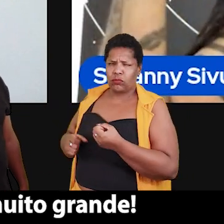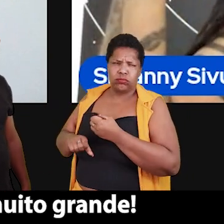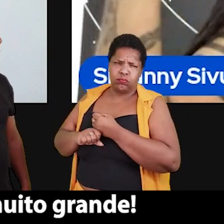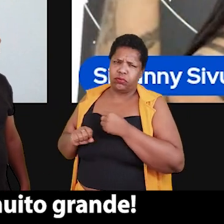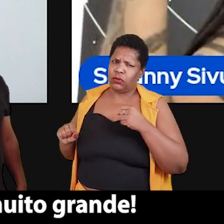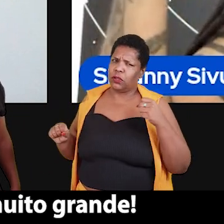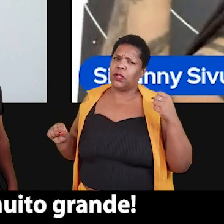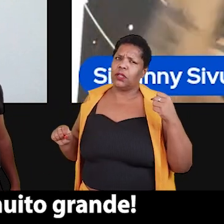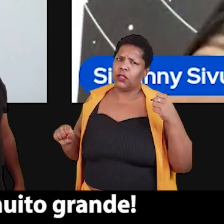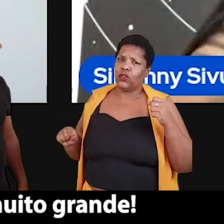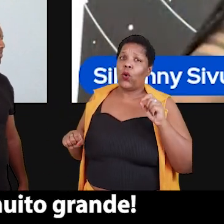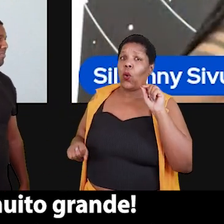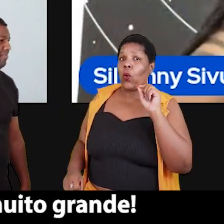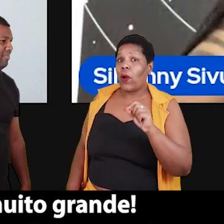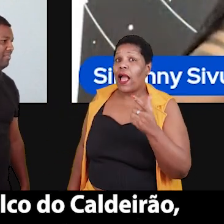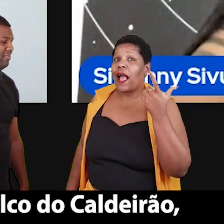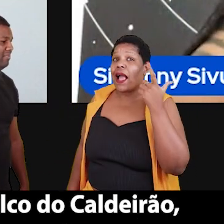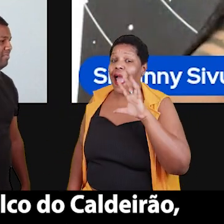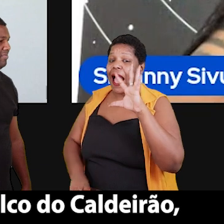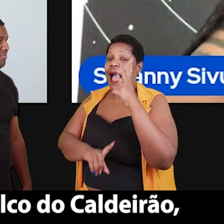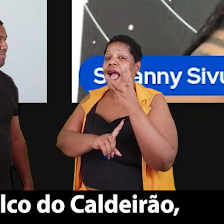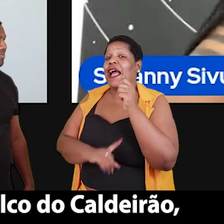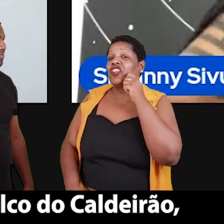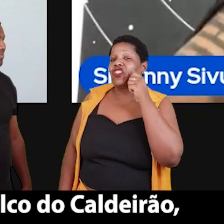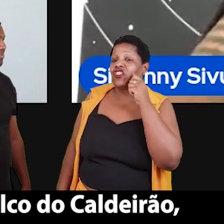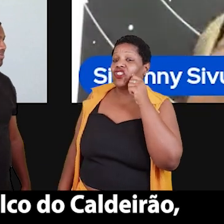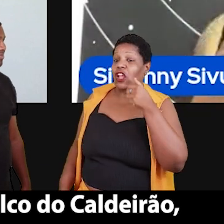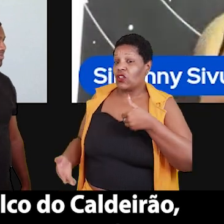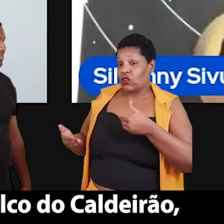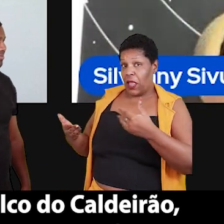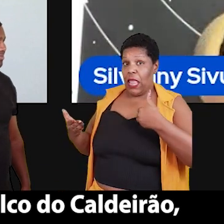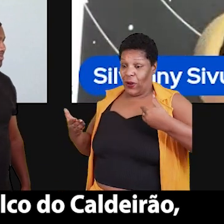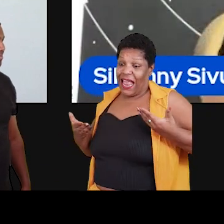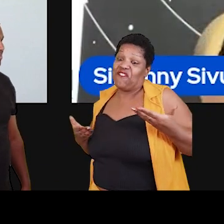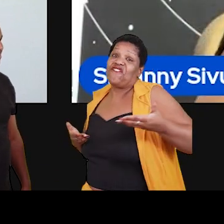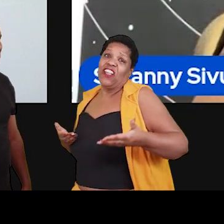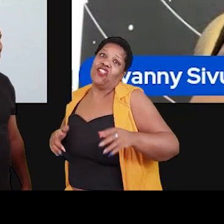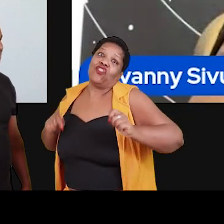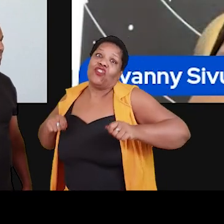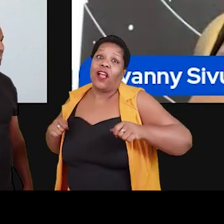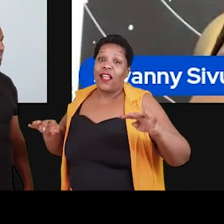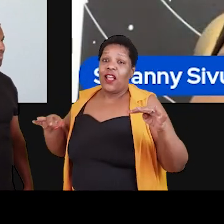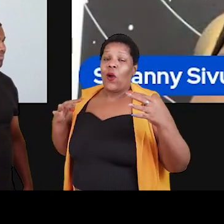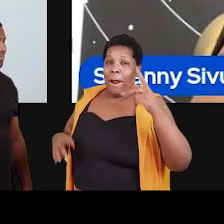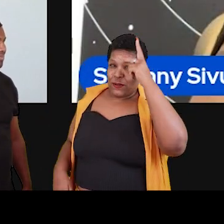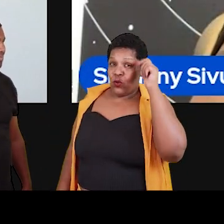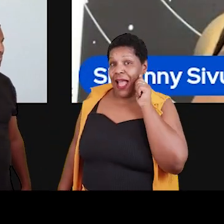grande para que os artistas que pisassem no palco do Caldeirão, ainda mais eu ali na frente, né,